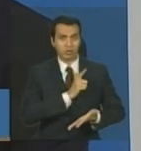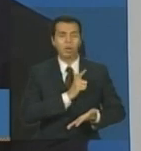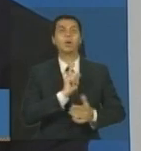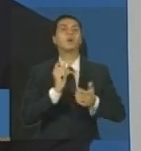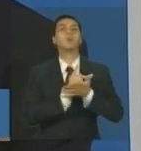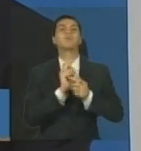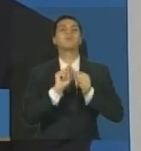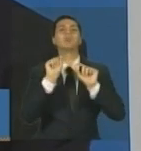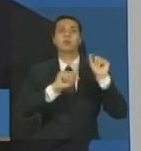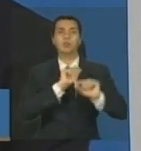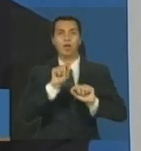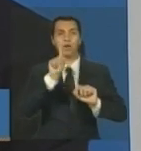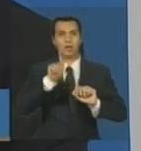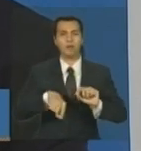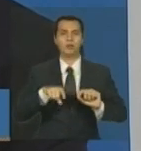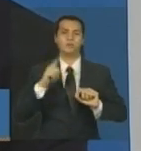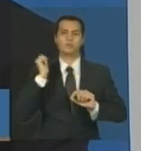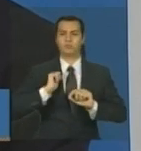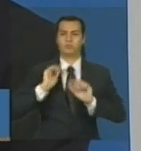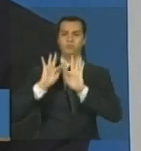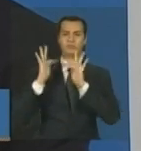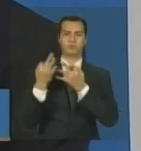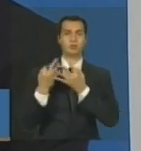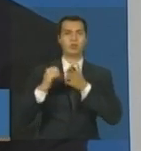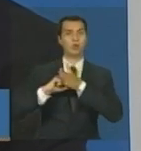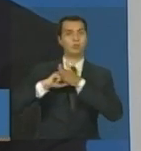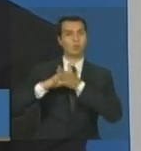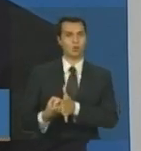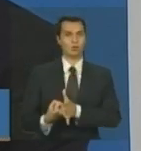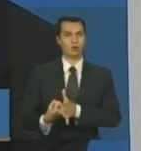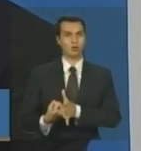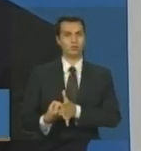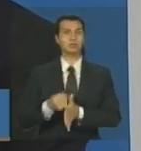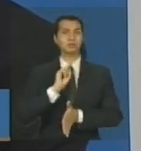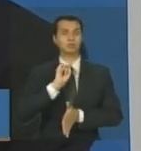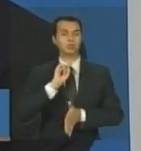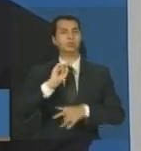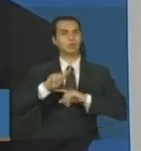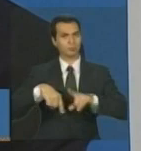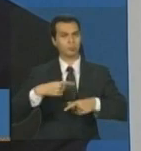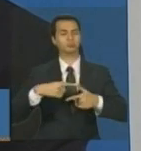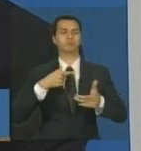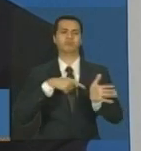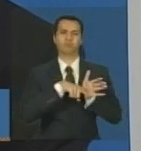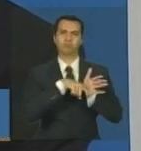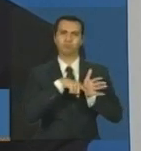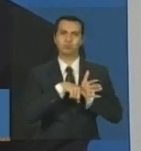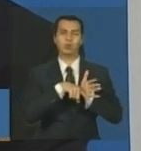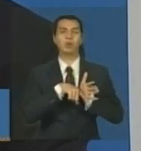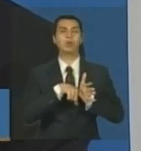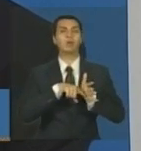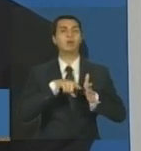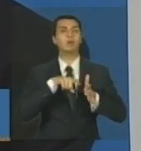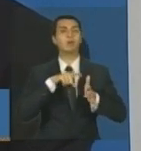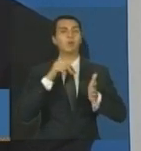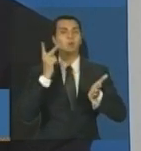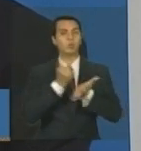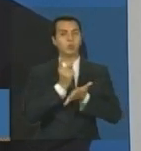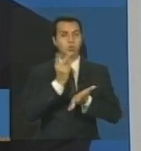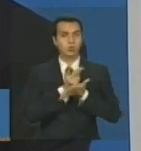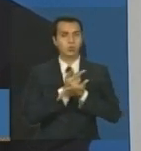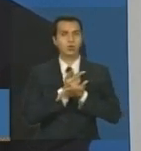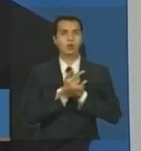imediatamente e a investigação continua. Caso fique comprovada a irregularidade, o benefício pode ser cancelado. A seguir